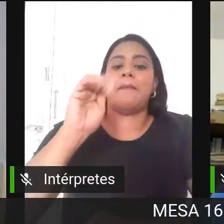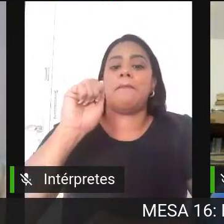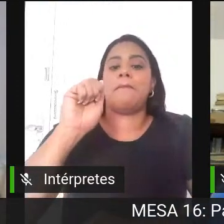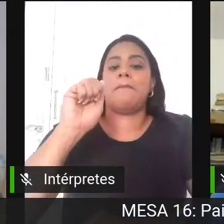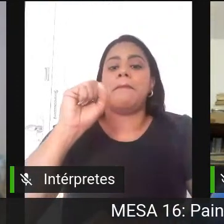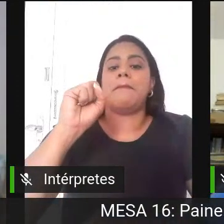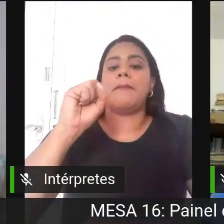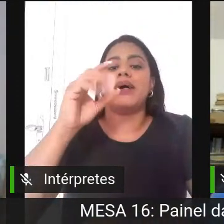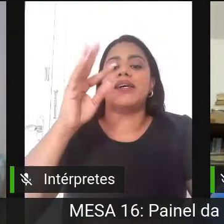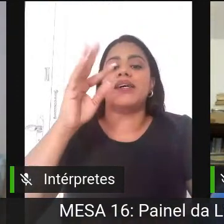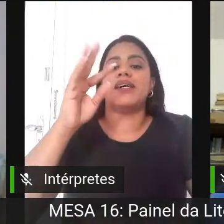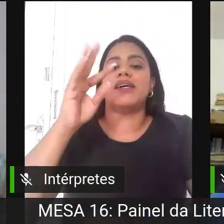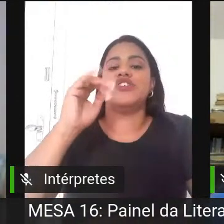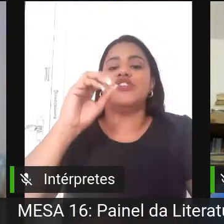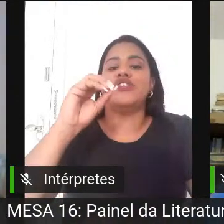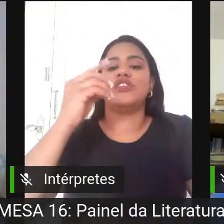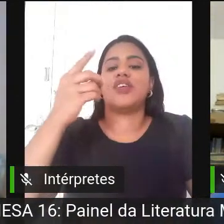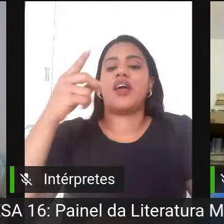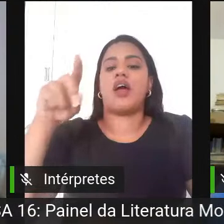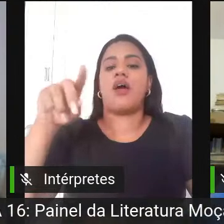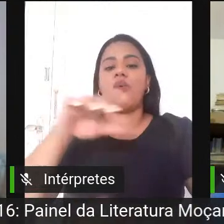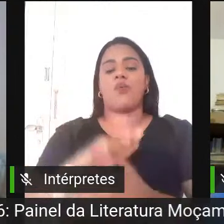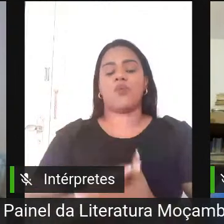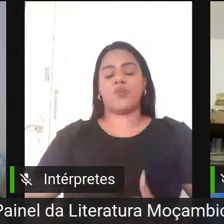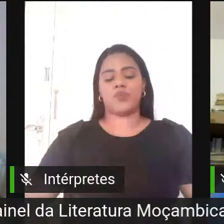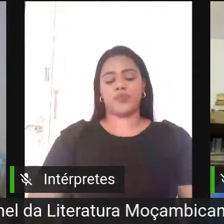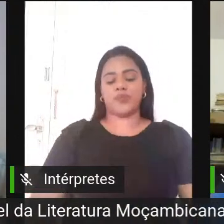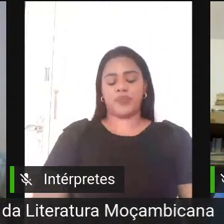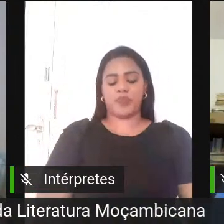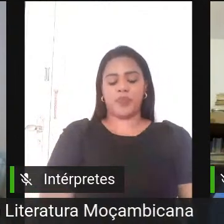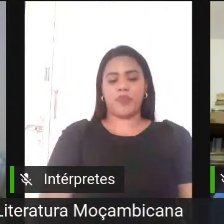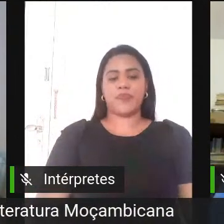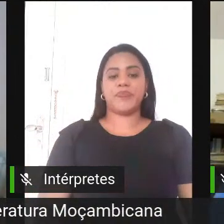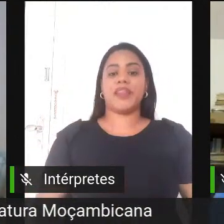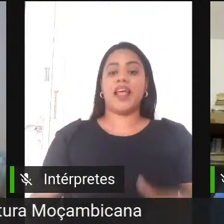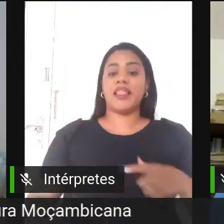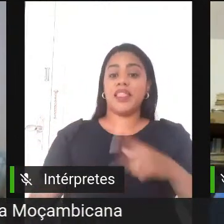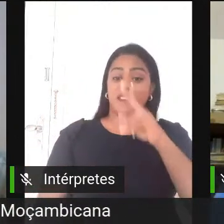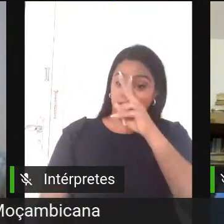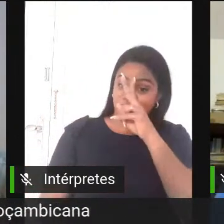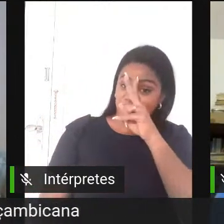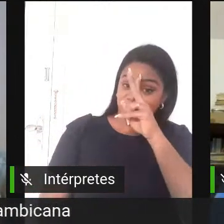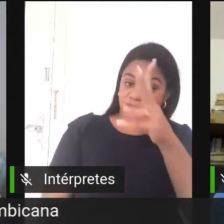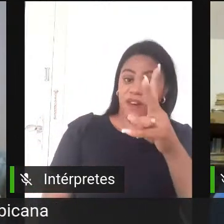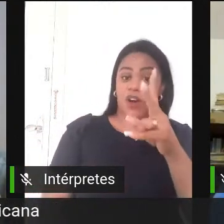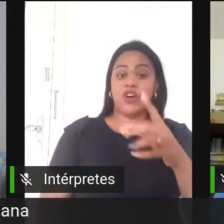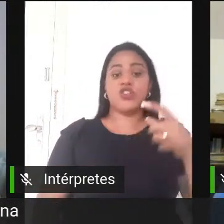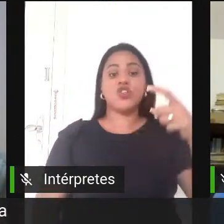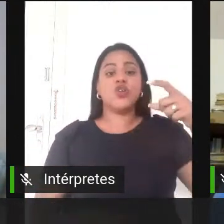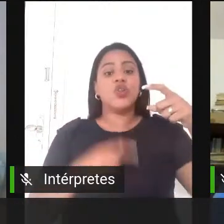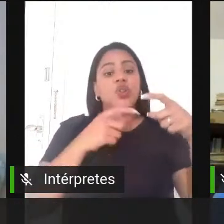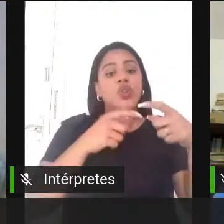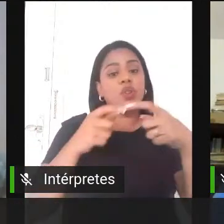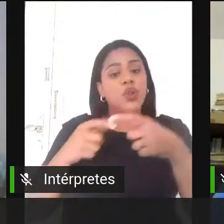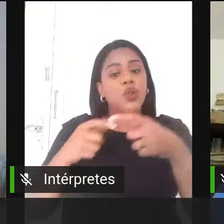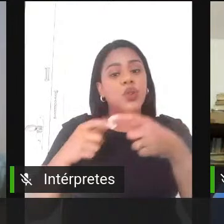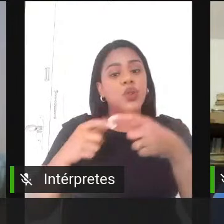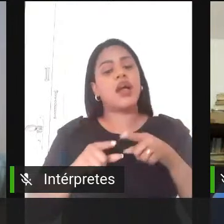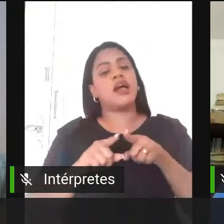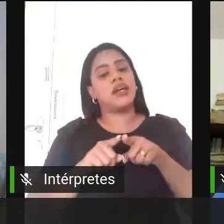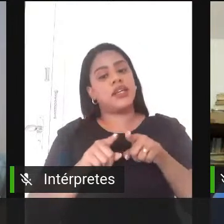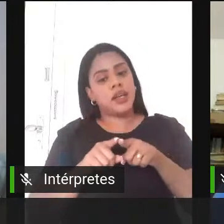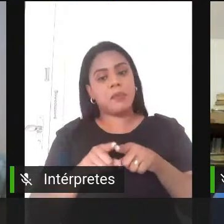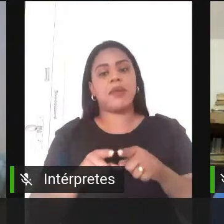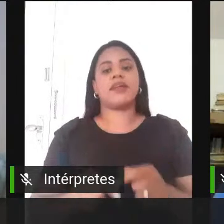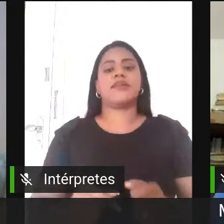muito forte e uma dimensão sobre os lugares e espaços também que nós conseguimos reconhecer sem muitas dificuldades. Começando por si,